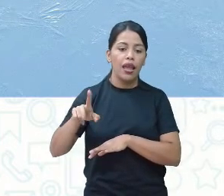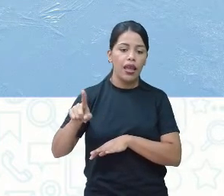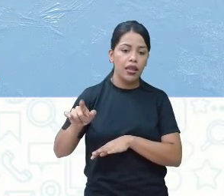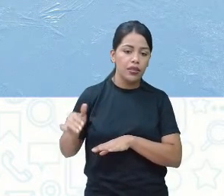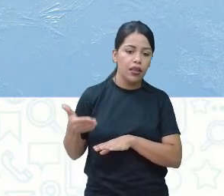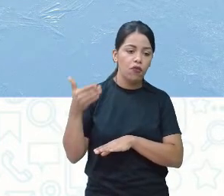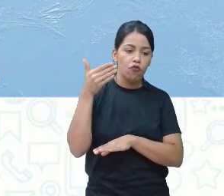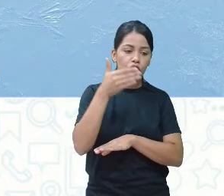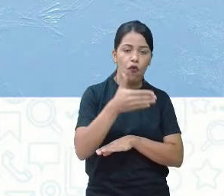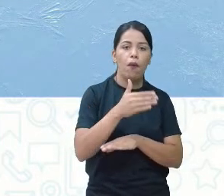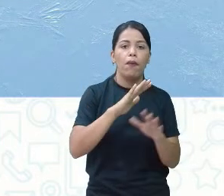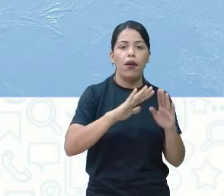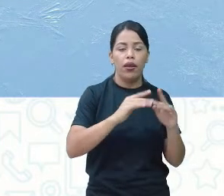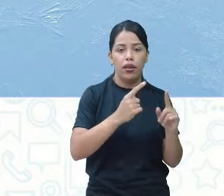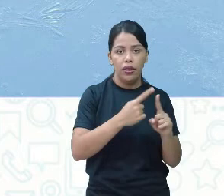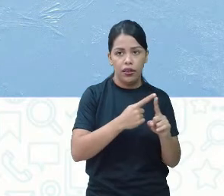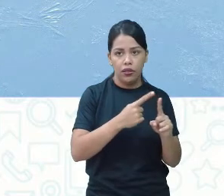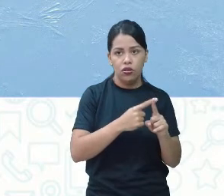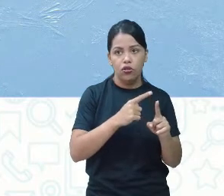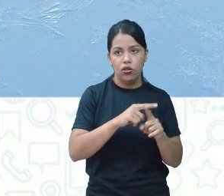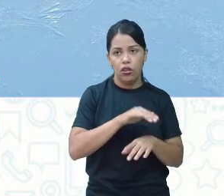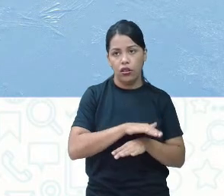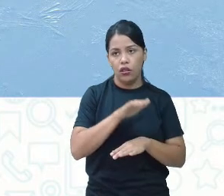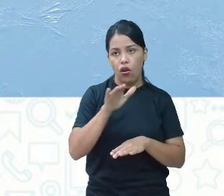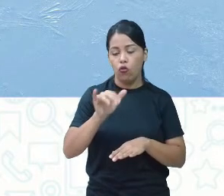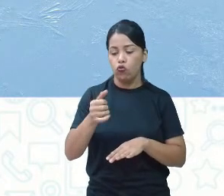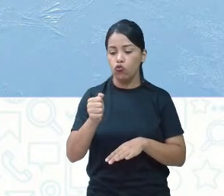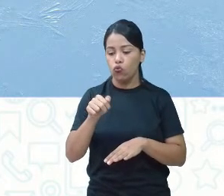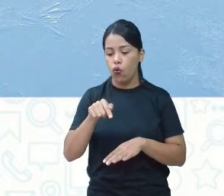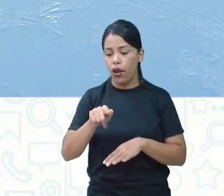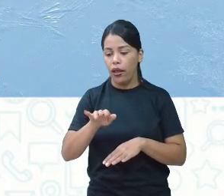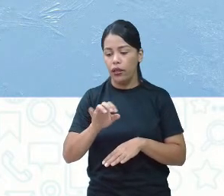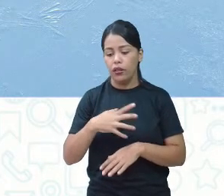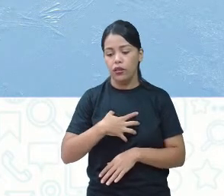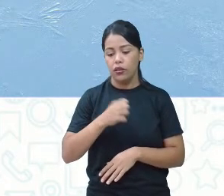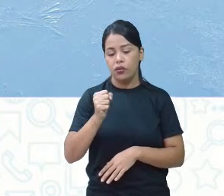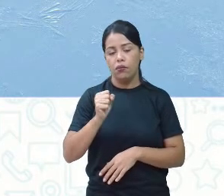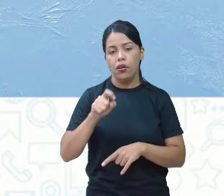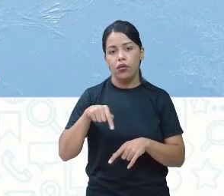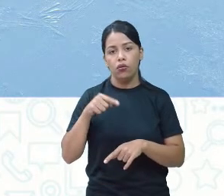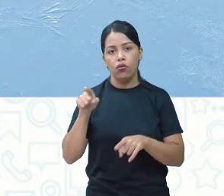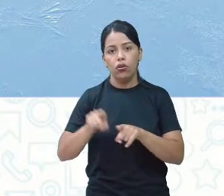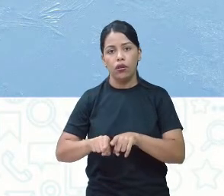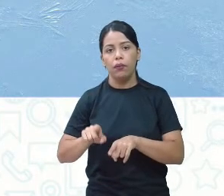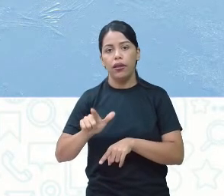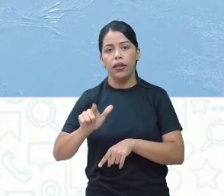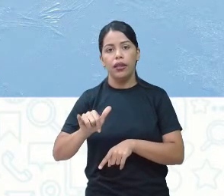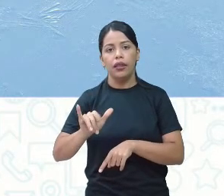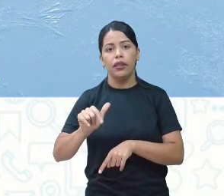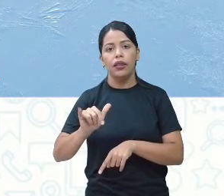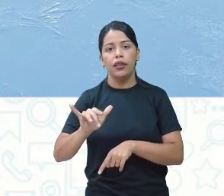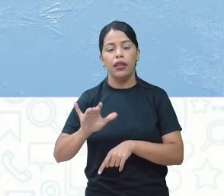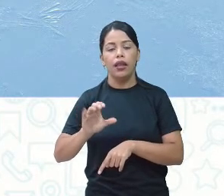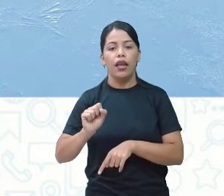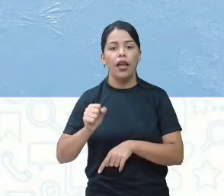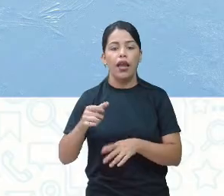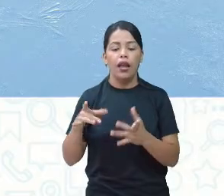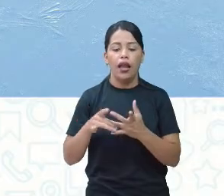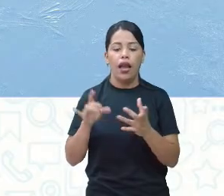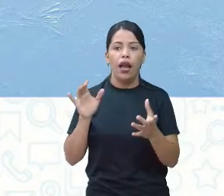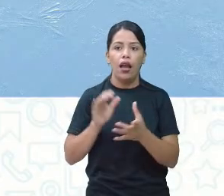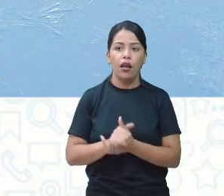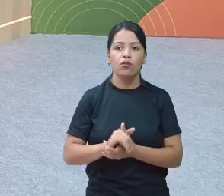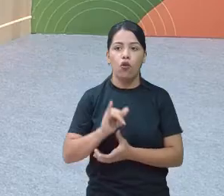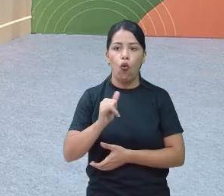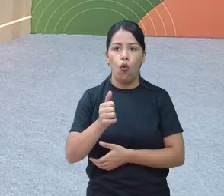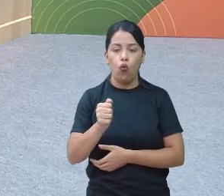de desastre e Maria ficou pra tia. Joaquim suicidou-se e Lili casou com J. Pinto Fernandes, que não tinha entrado na